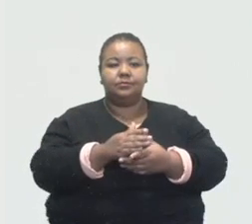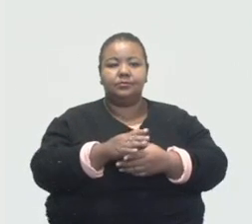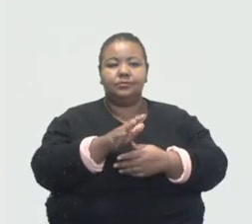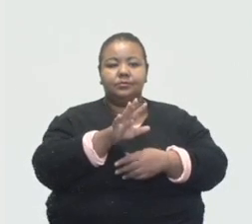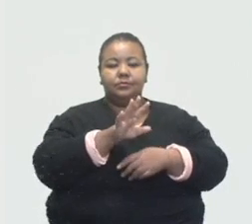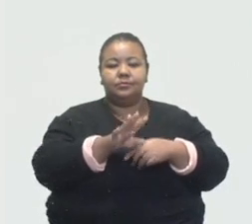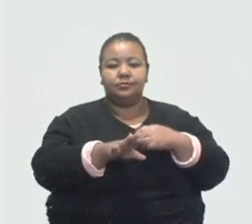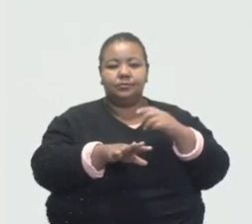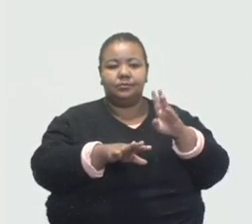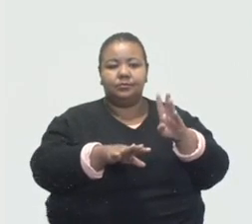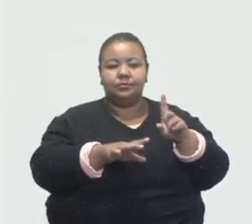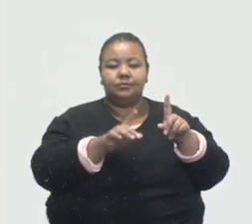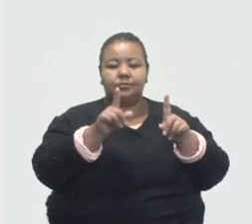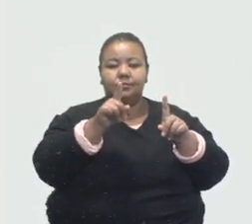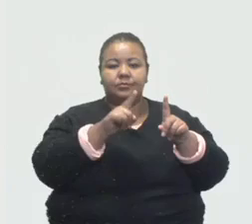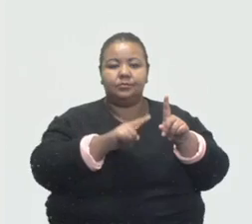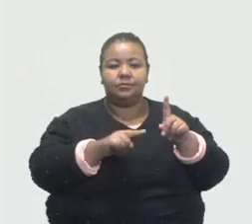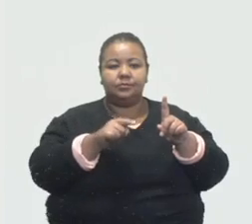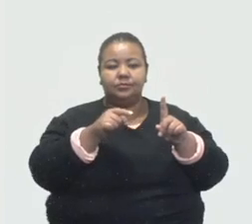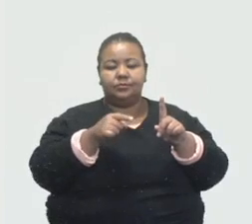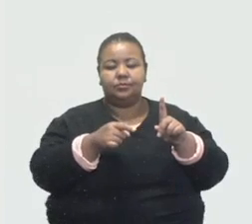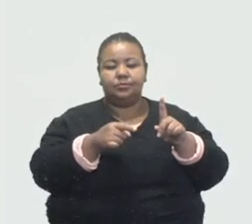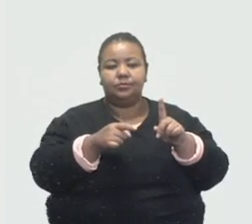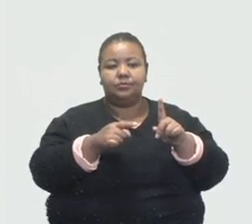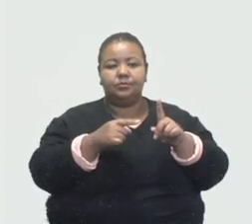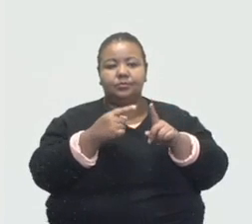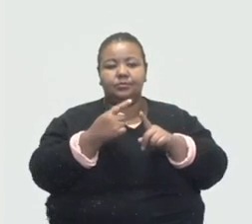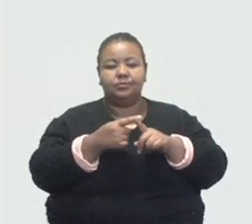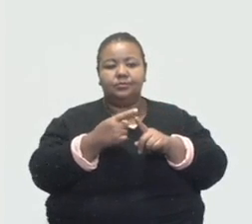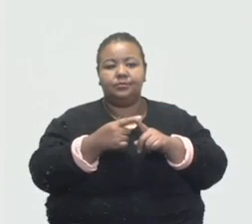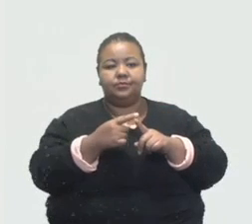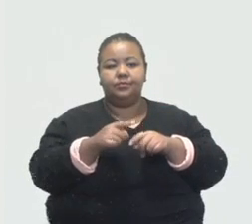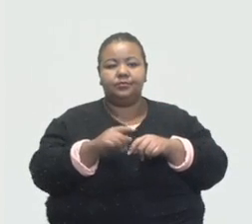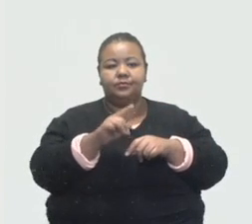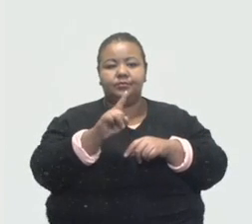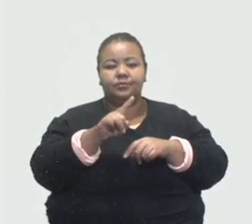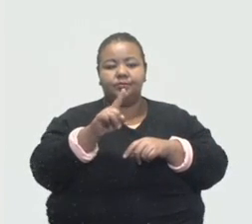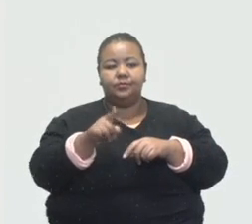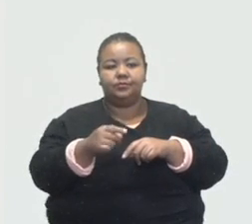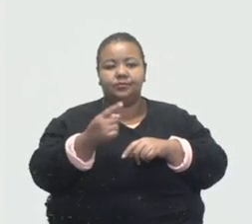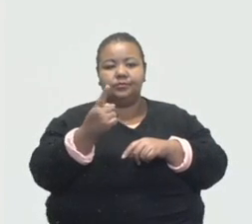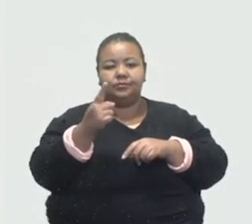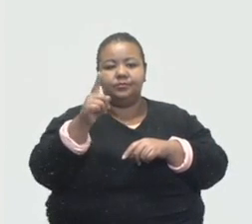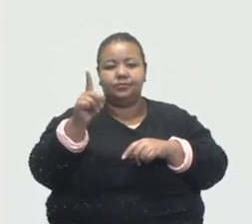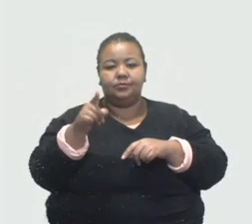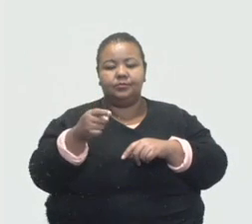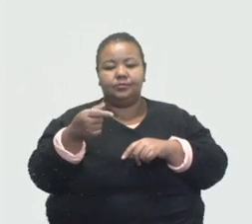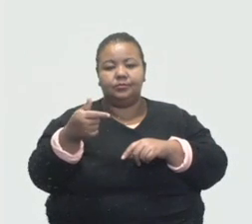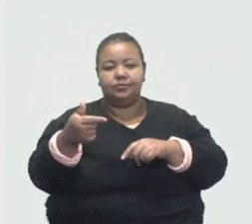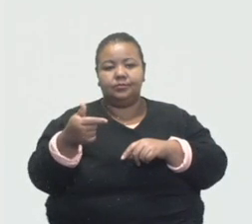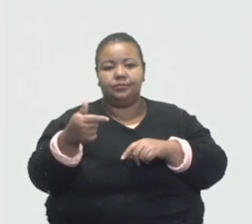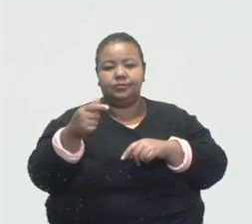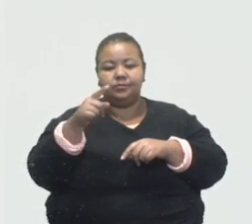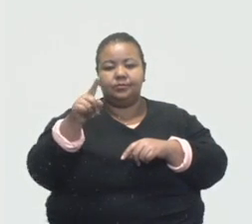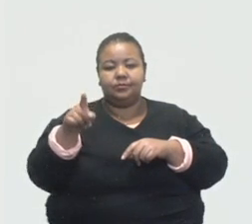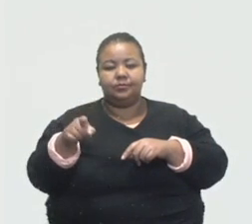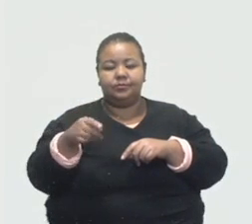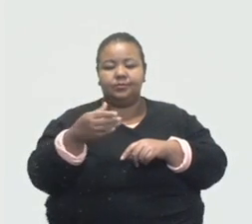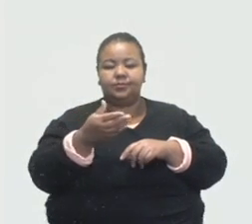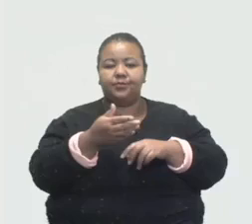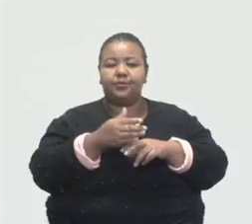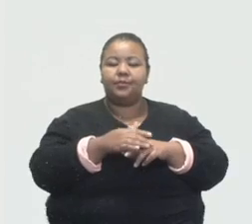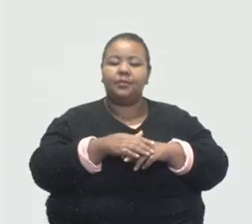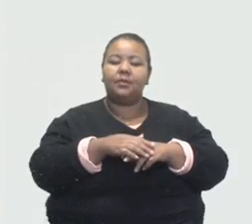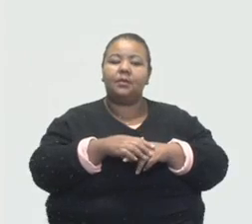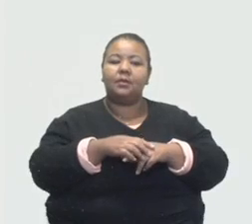meu alto valor e multiplicasse pelo meu vetor V. Logo,